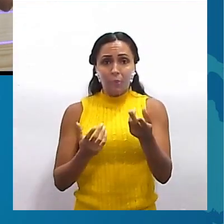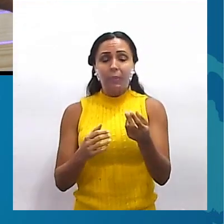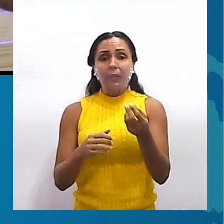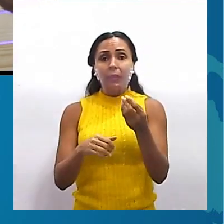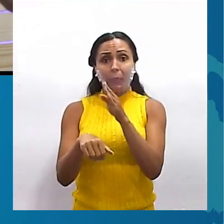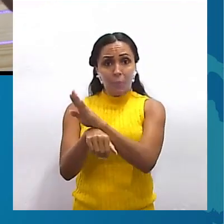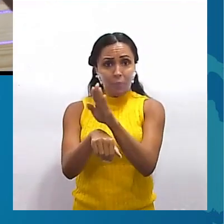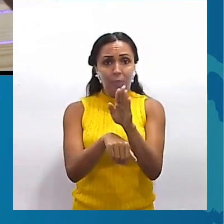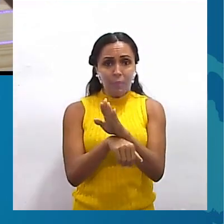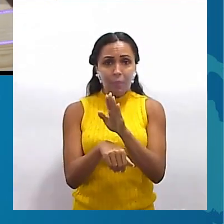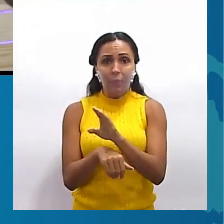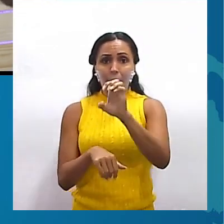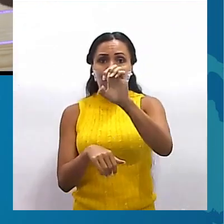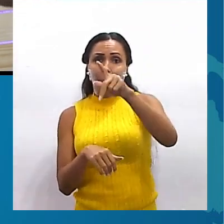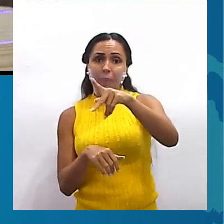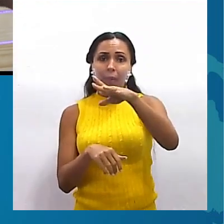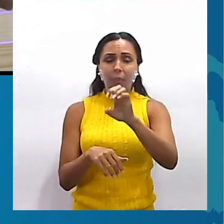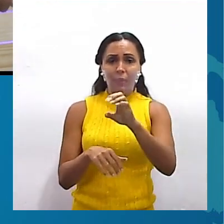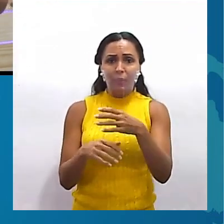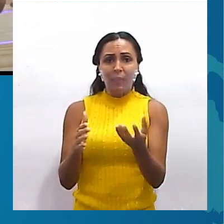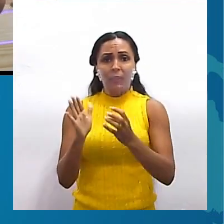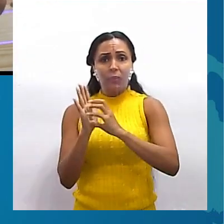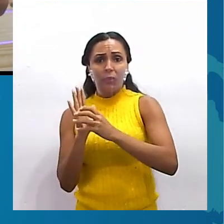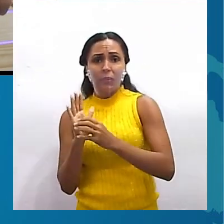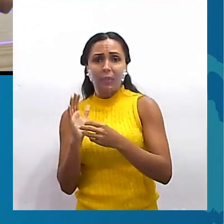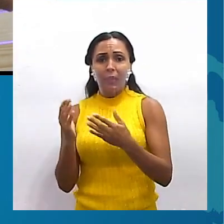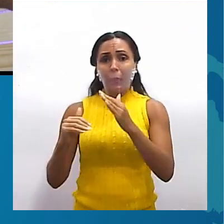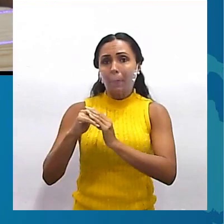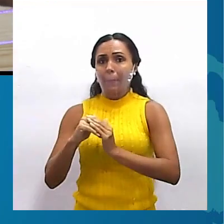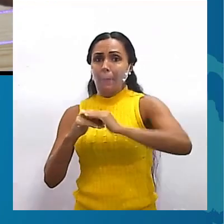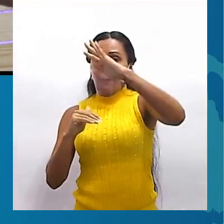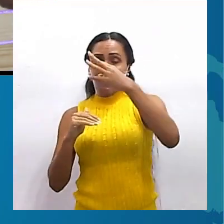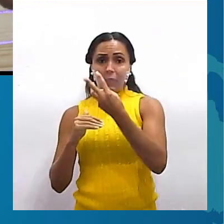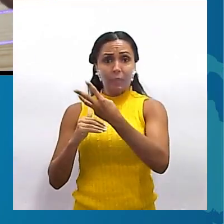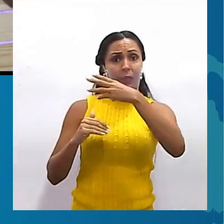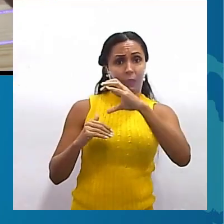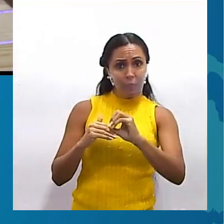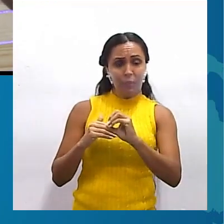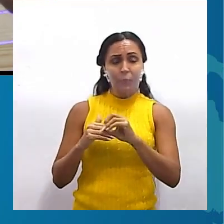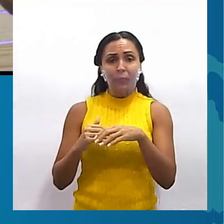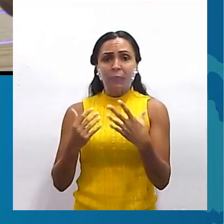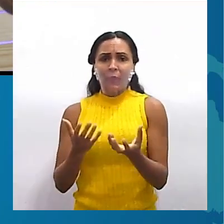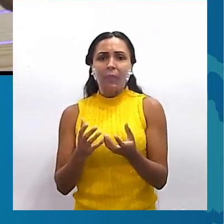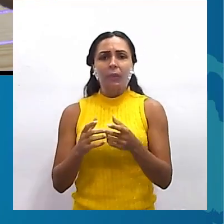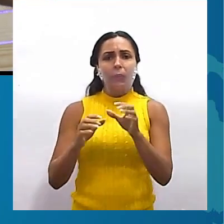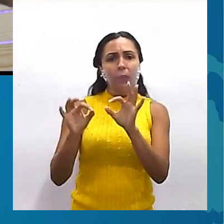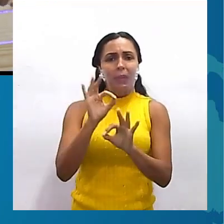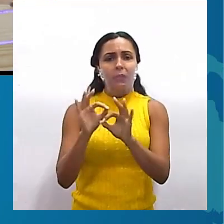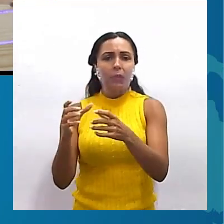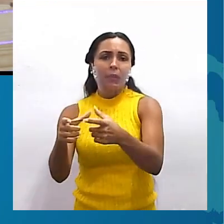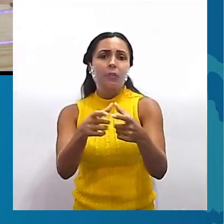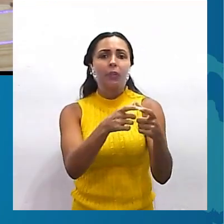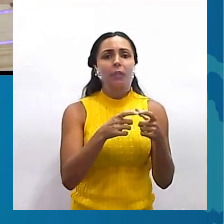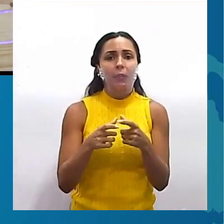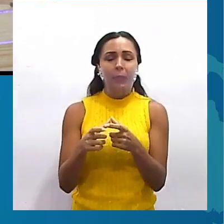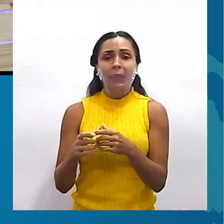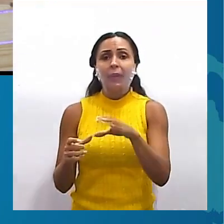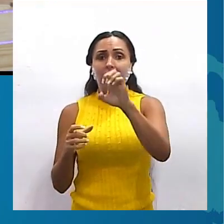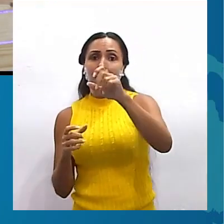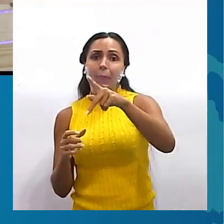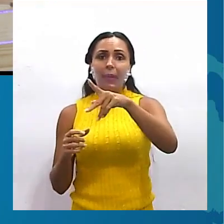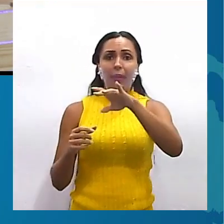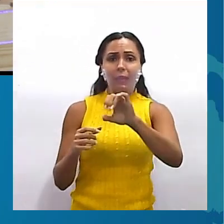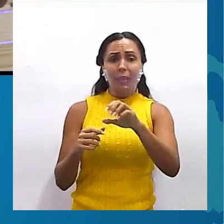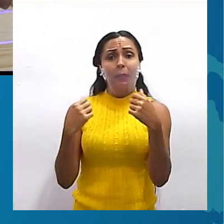empresa, né, acima de 30 funcionários, começa a trabalhar a questão da segurança do trabalho junto com a equipe. Então, EPI tem que